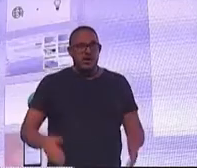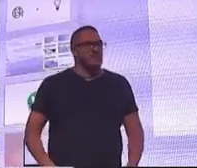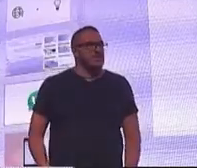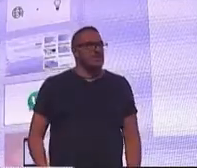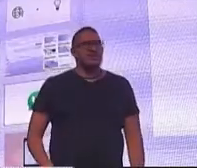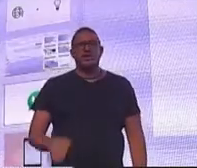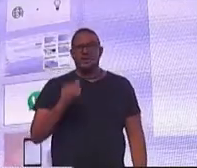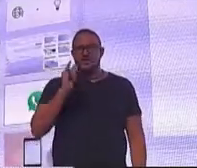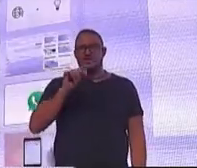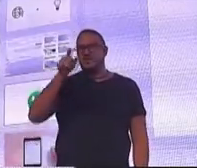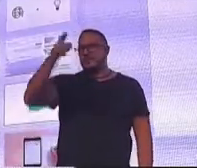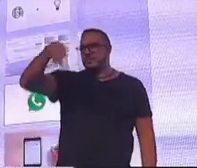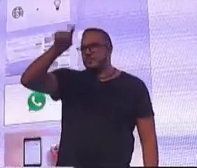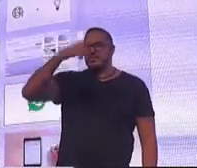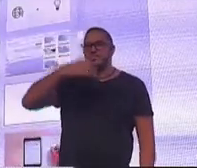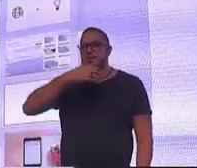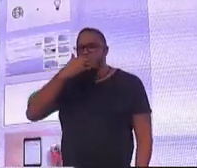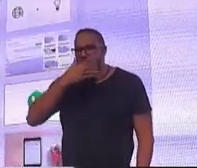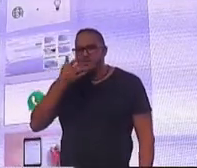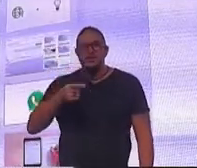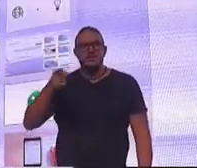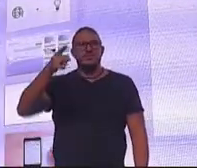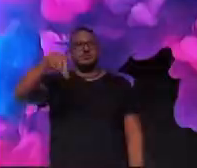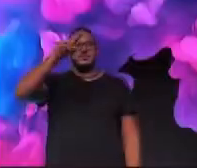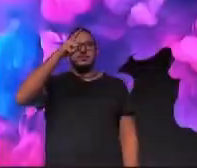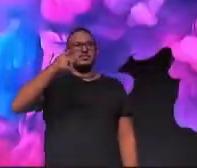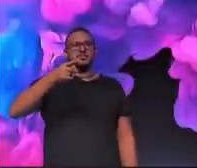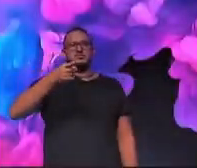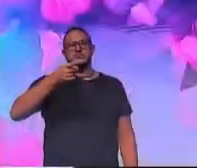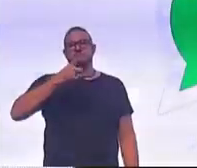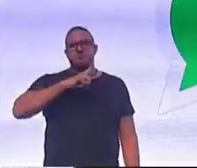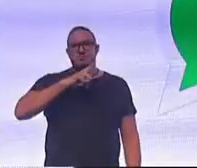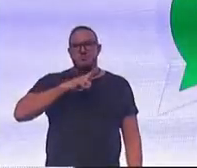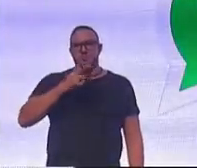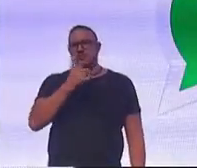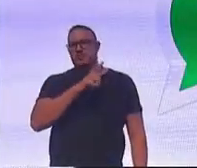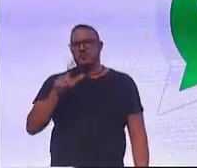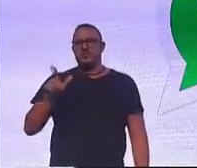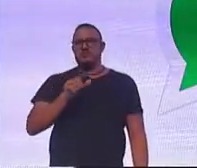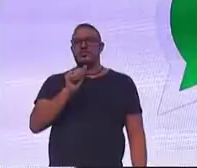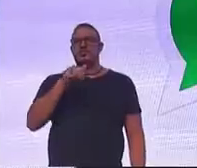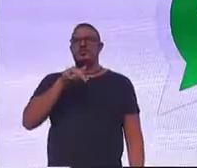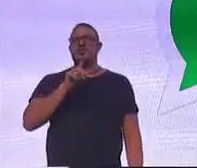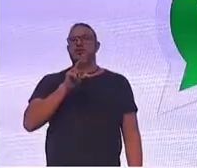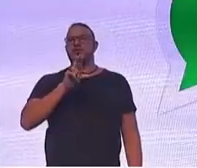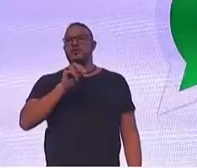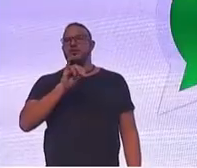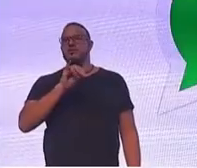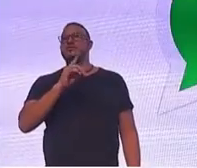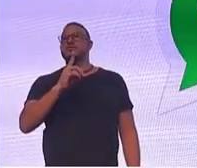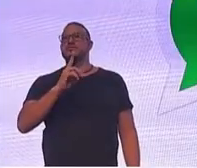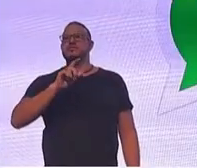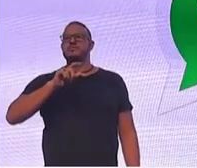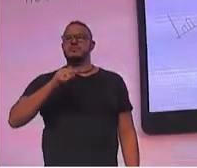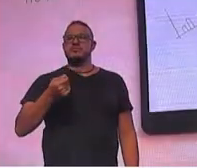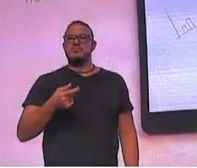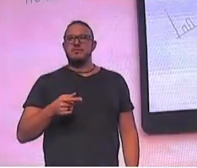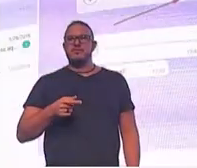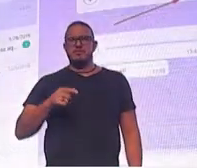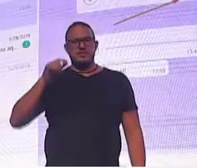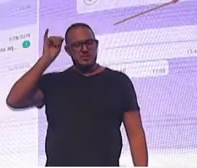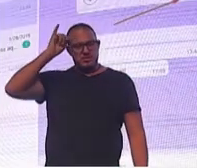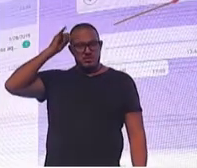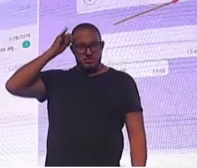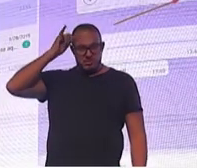falei com o pessoal de iPhone, né? Vou falar agora o pessoal que tem Android. Dá uma dica aqui, pessoal que usa Android. WhatsApp. A gente usa muito o WhatsApp no nosso dia a